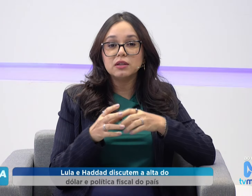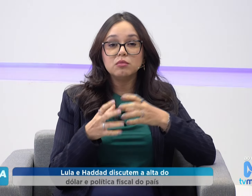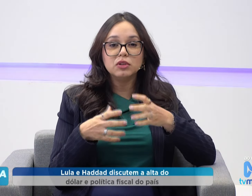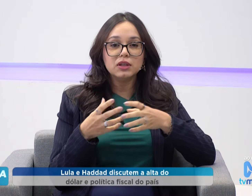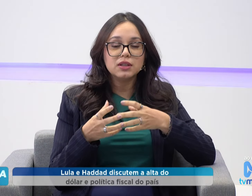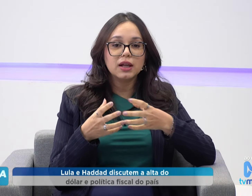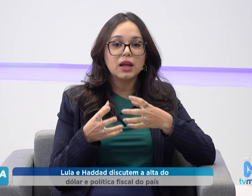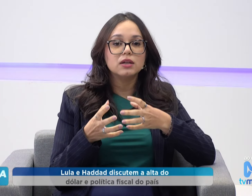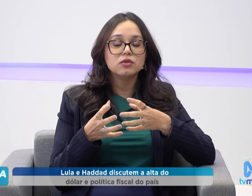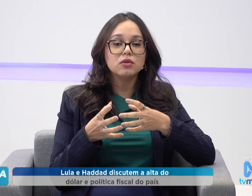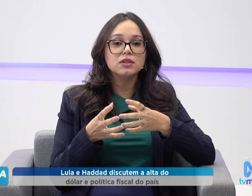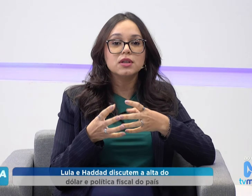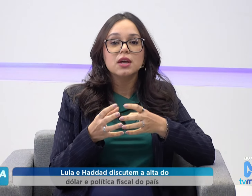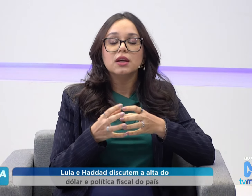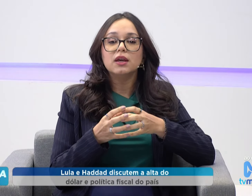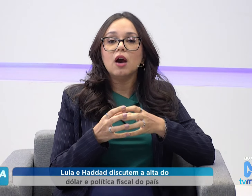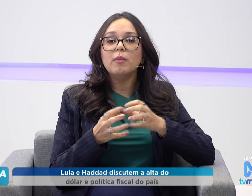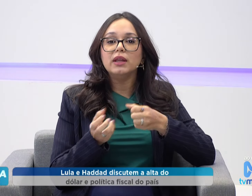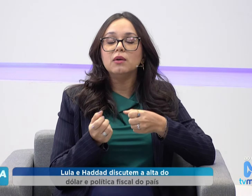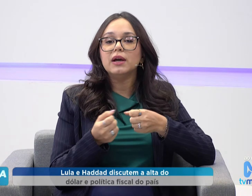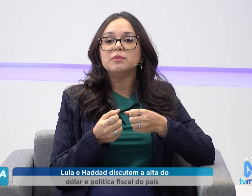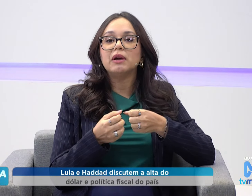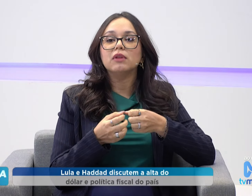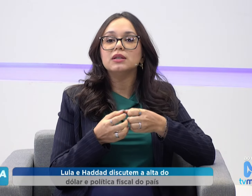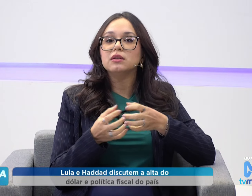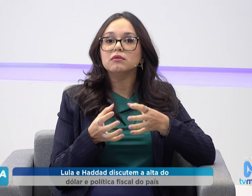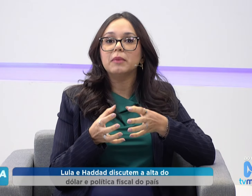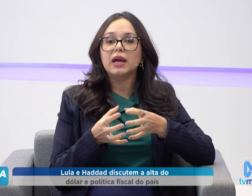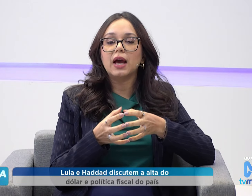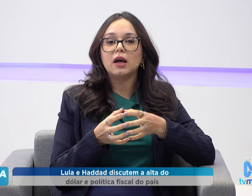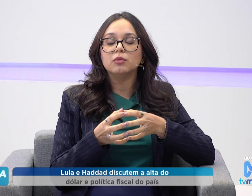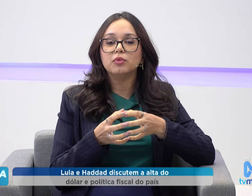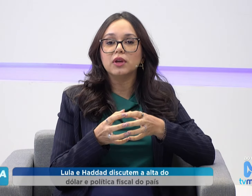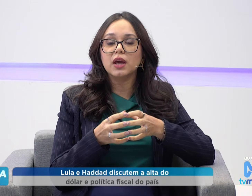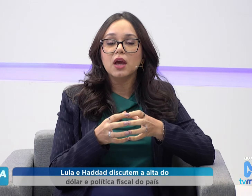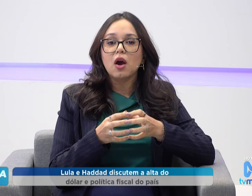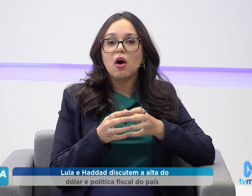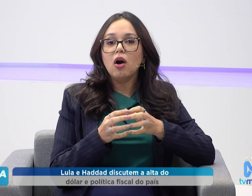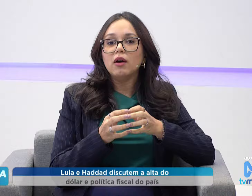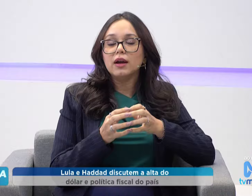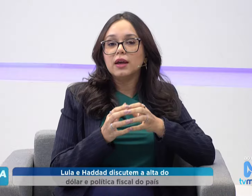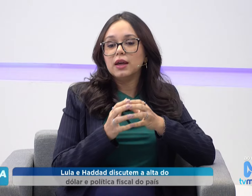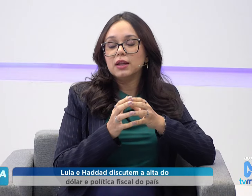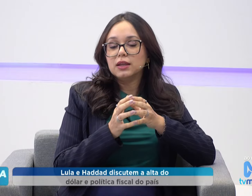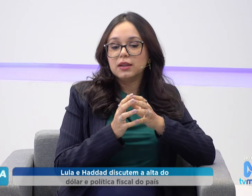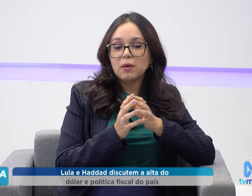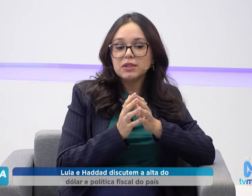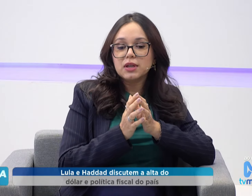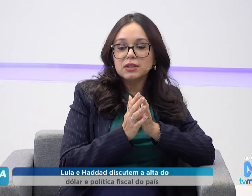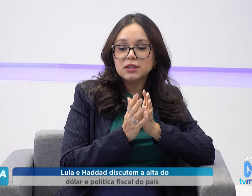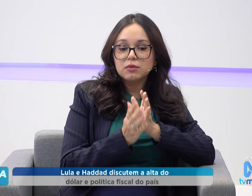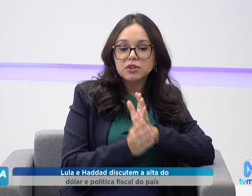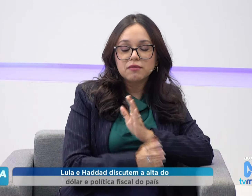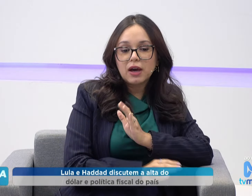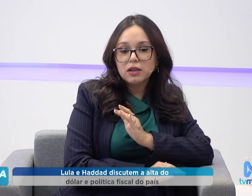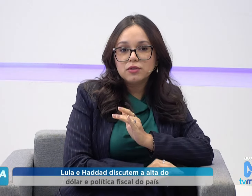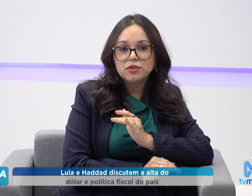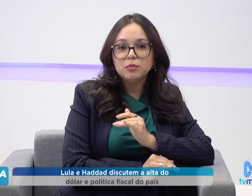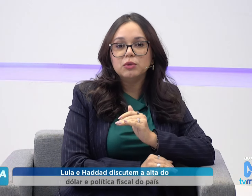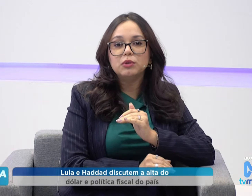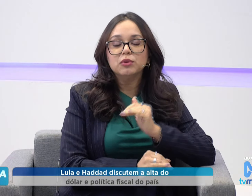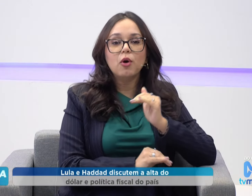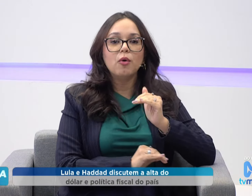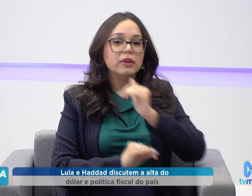semanas, fazendo muitas declarações que aumentam a especulação no mercado, porque, ora, ele dá uma sinalização de que